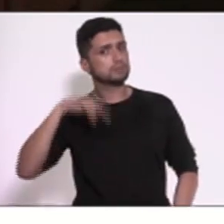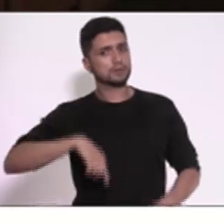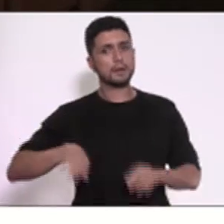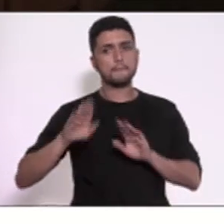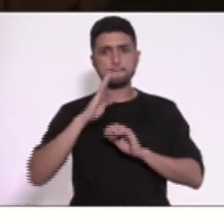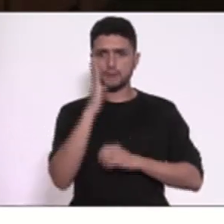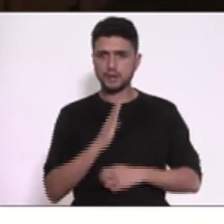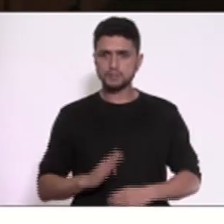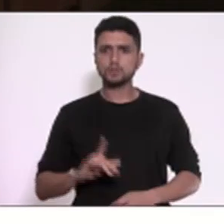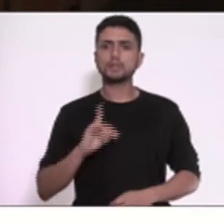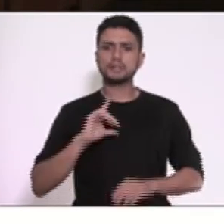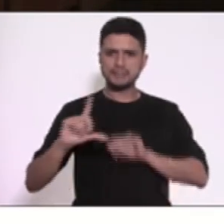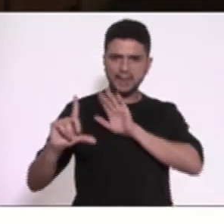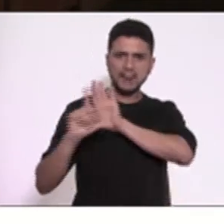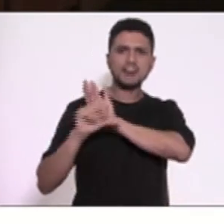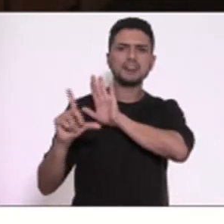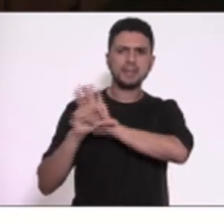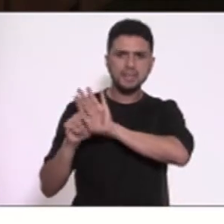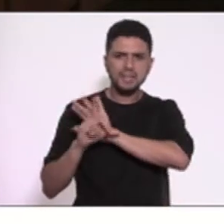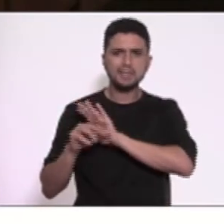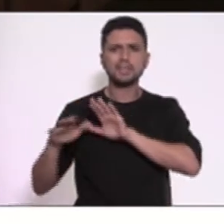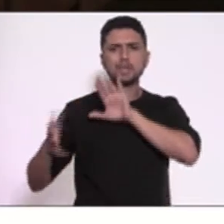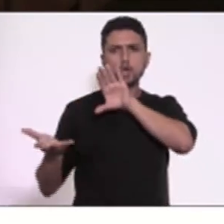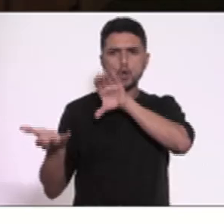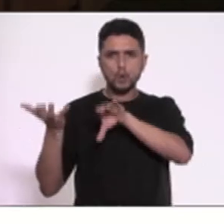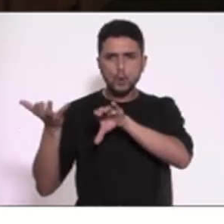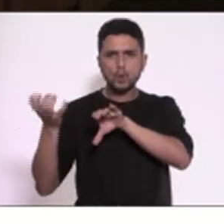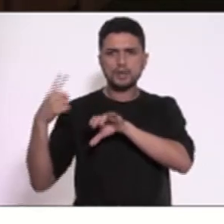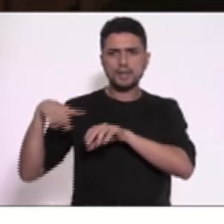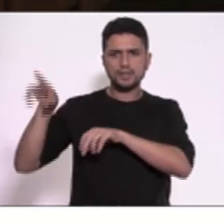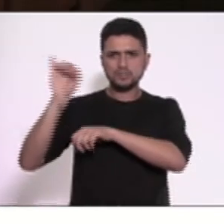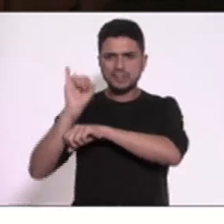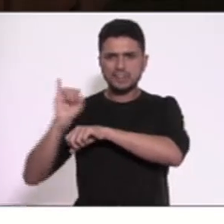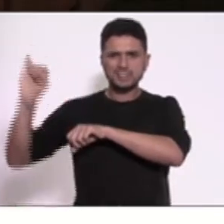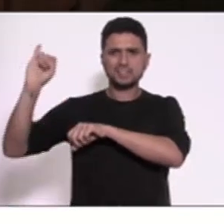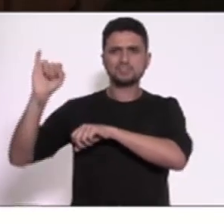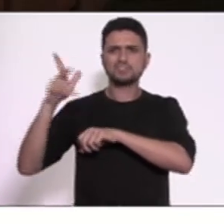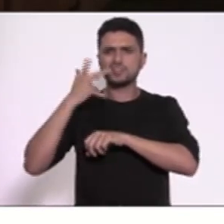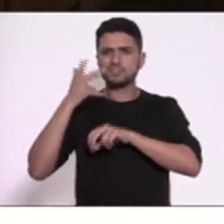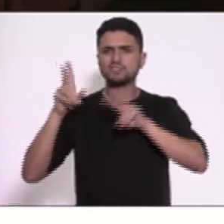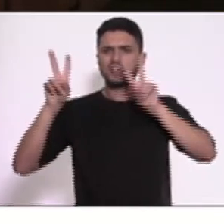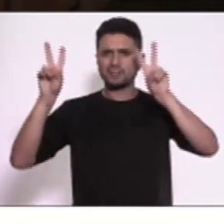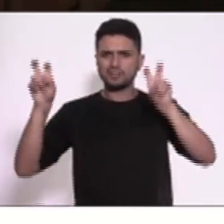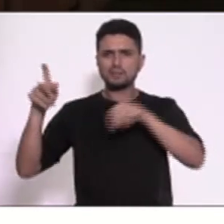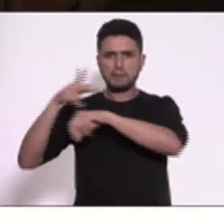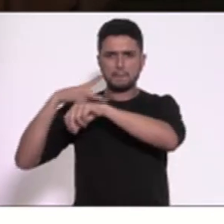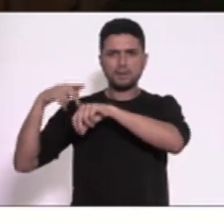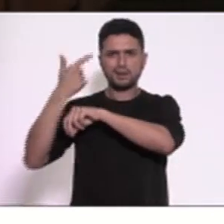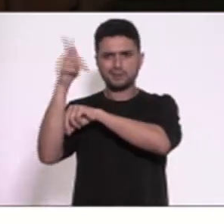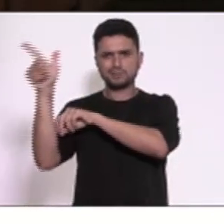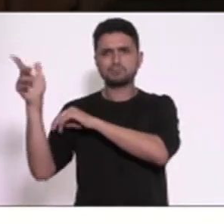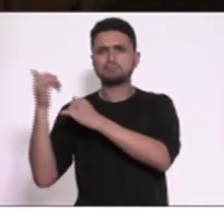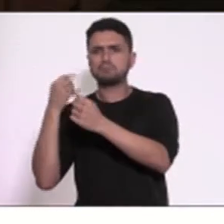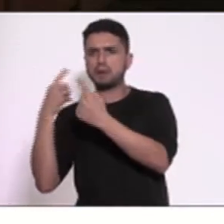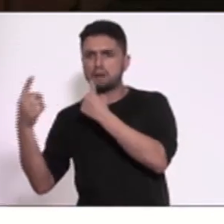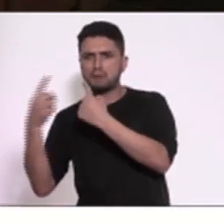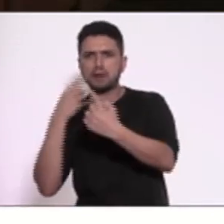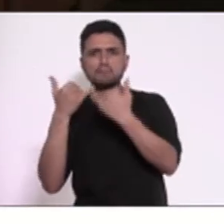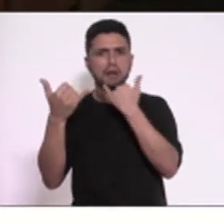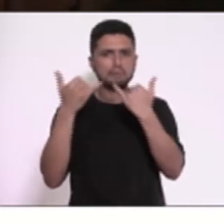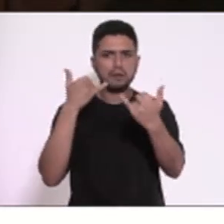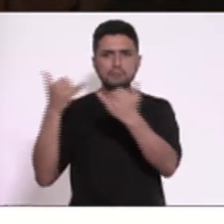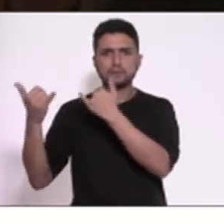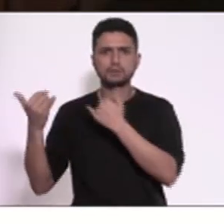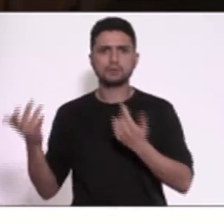sendo consignatário de vários congressos internacionais que falam sobre o racismo, estamos mesmo, de fato, muito atrás. Eu